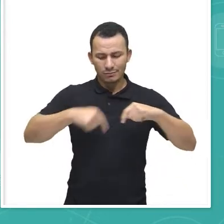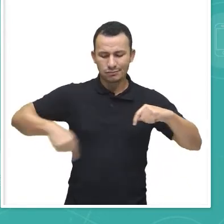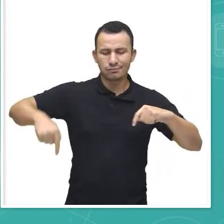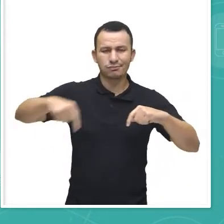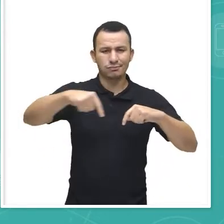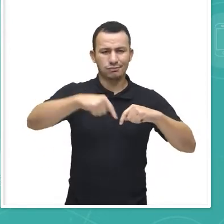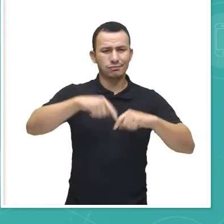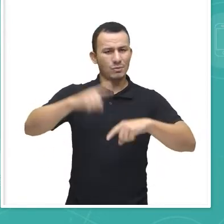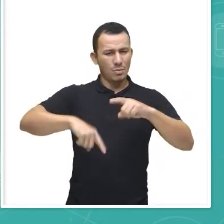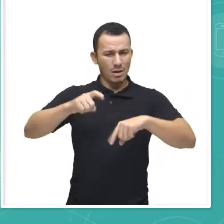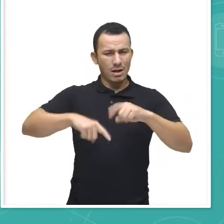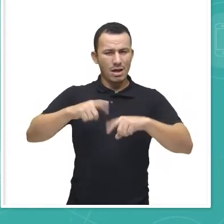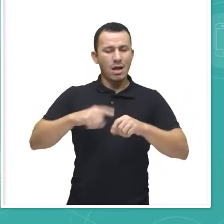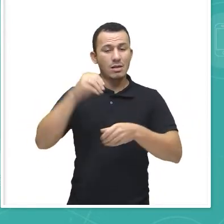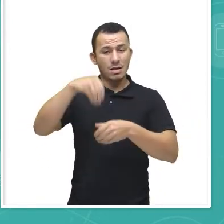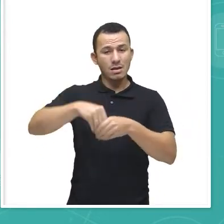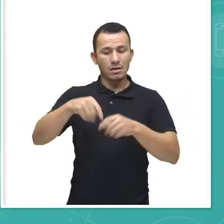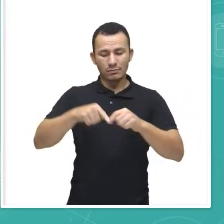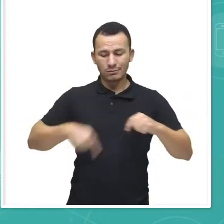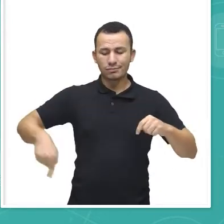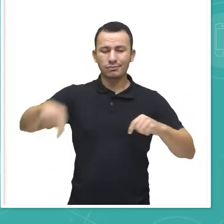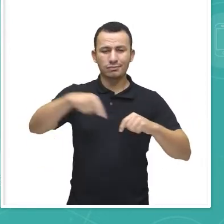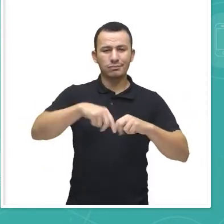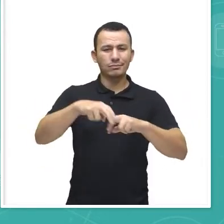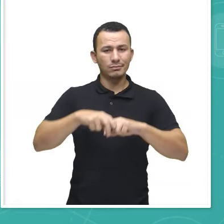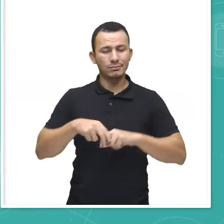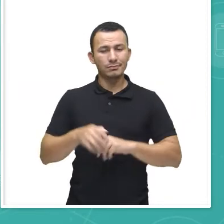presente naqueles instrumentos.